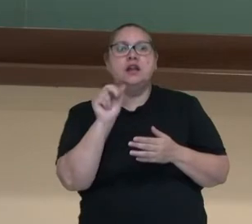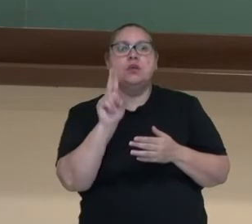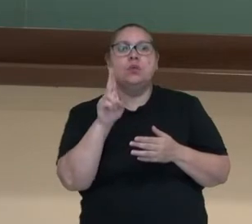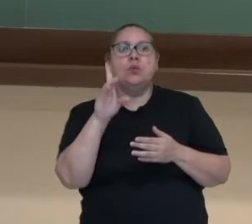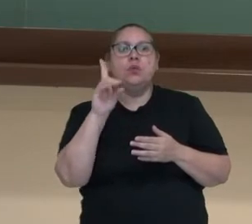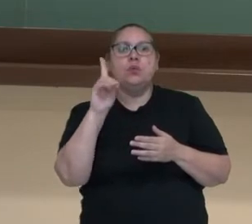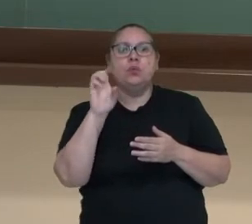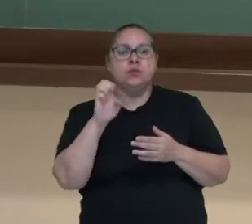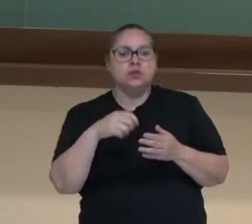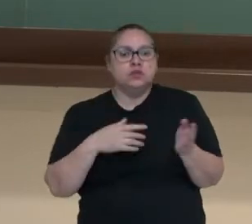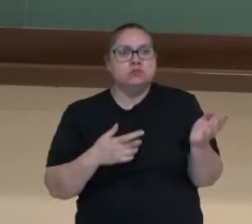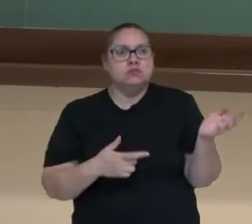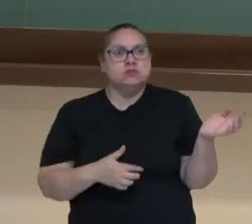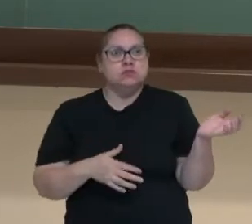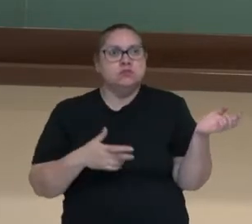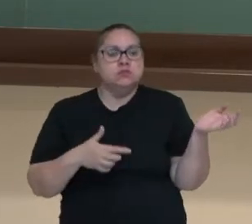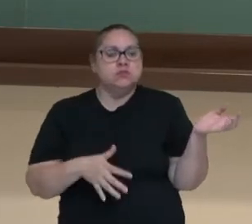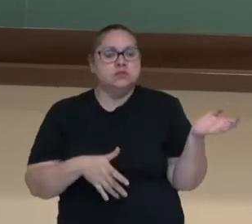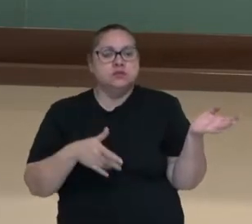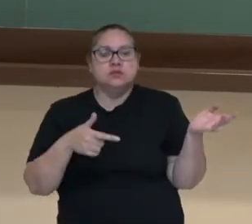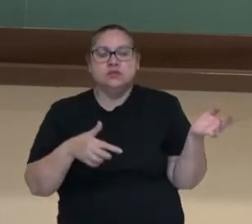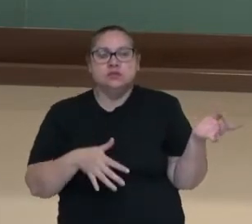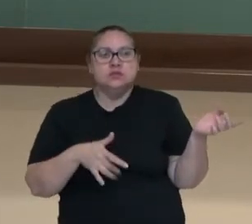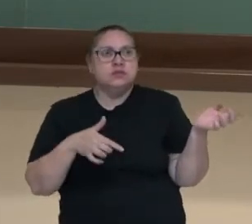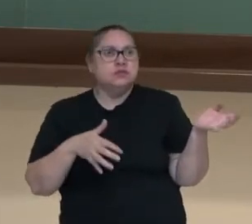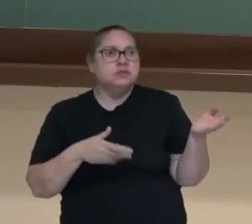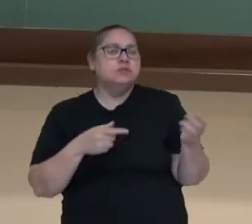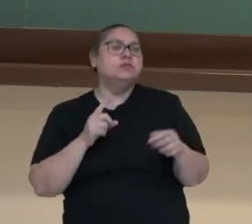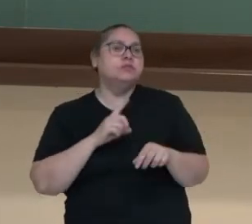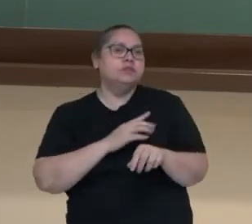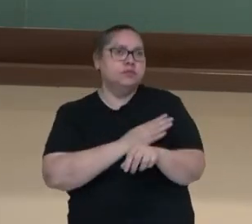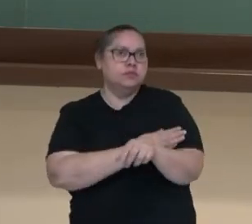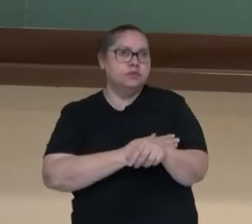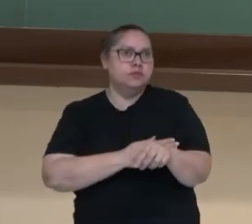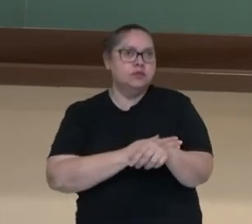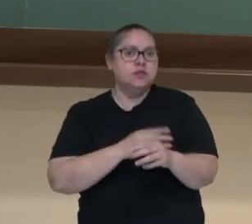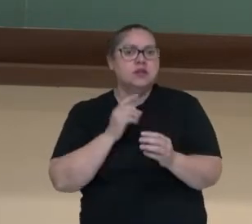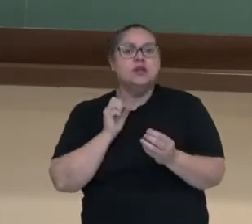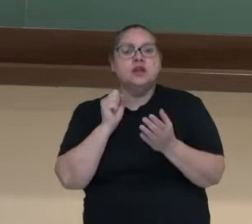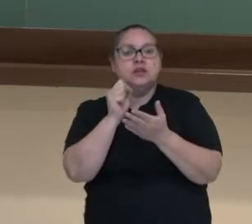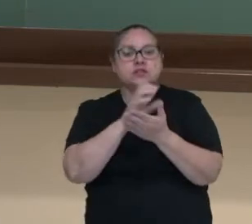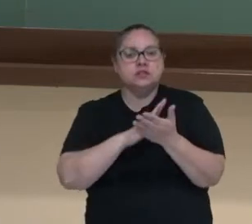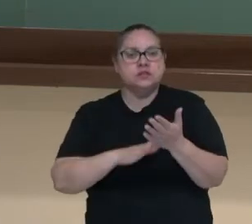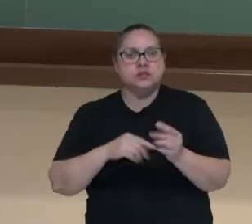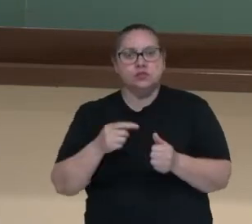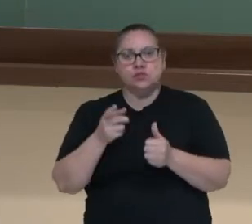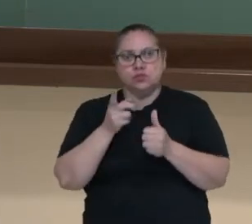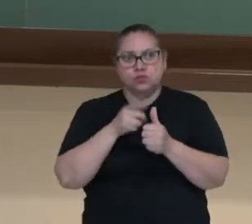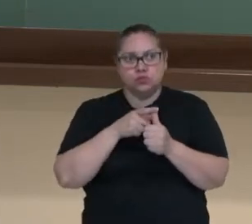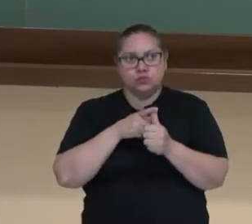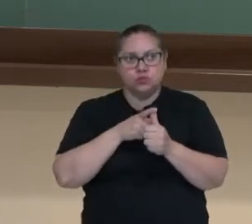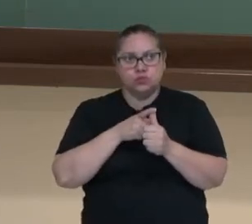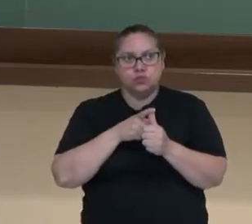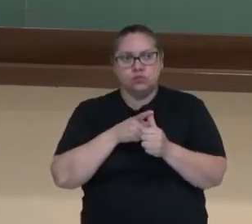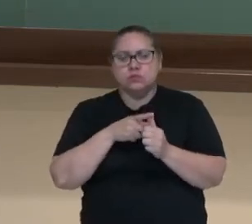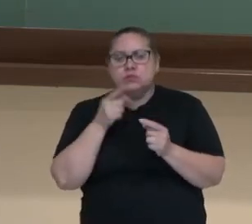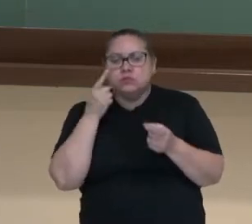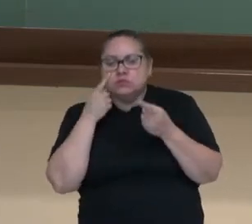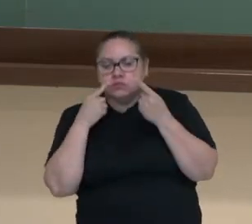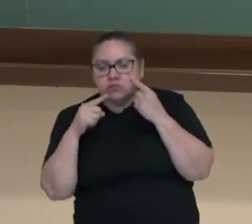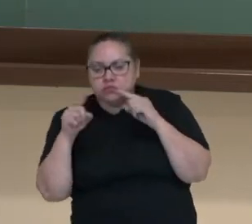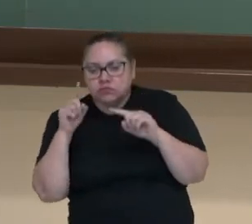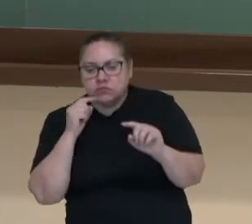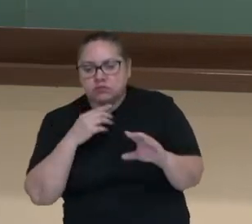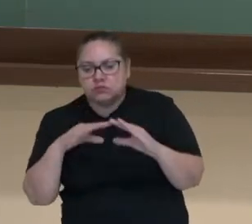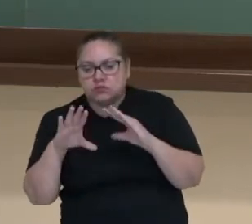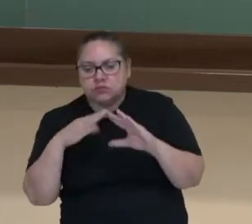era um dos instrumentos que se usavam na época. Com isso, chegamos à atividade 1. E na análise dessa